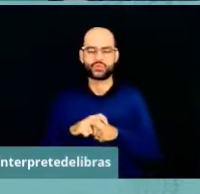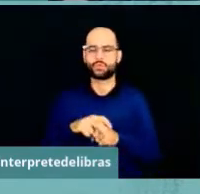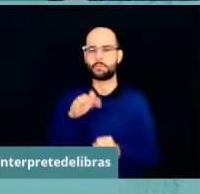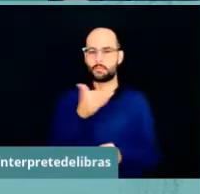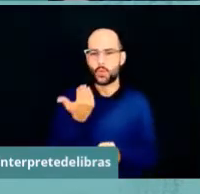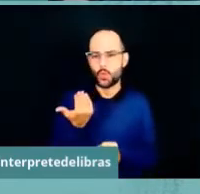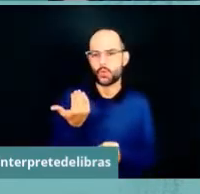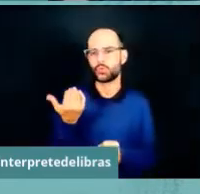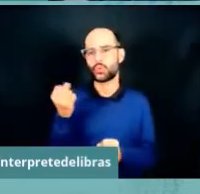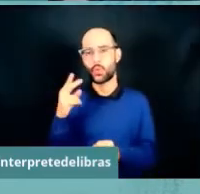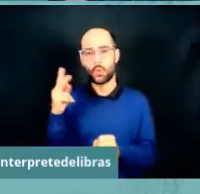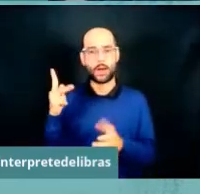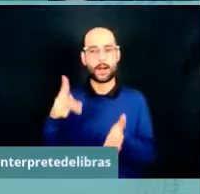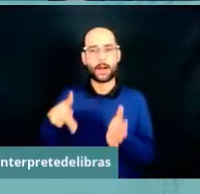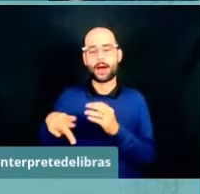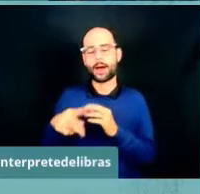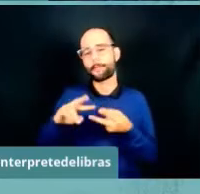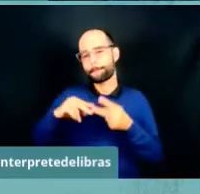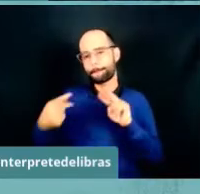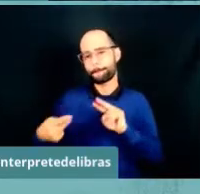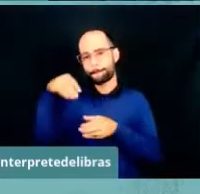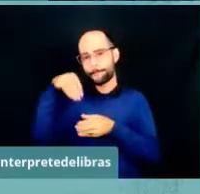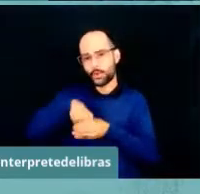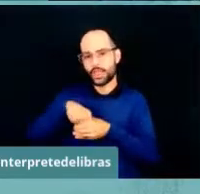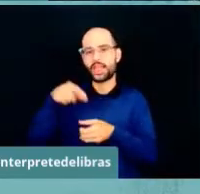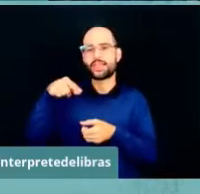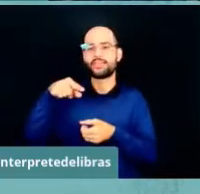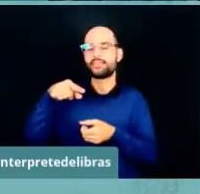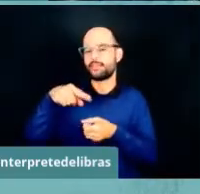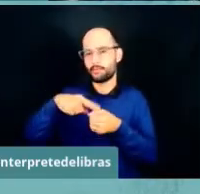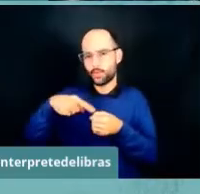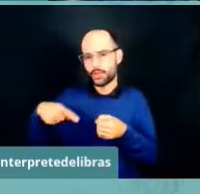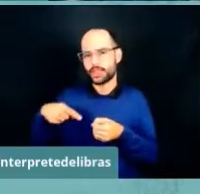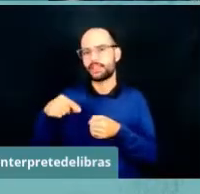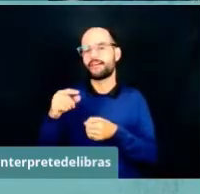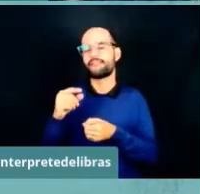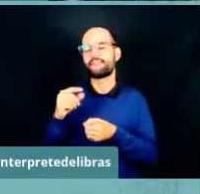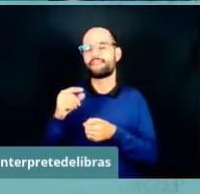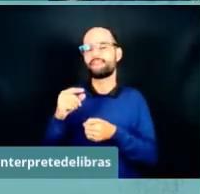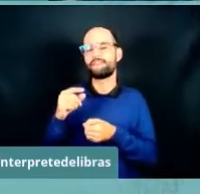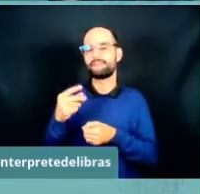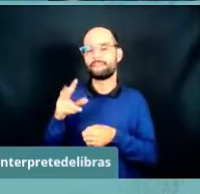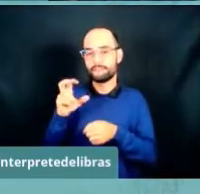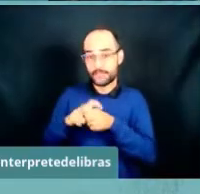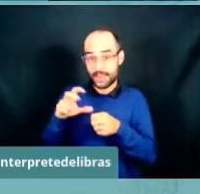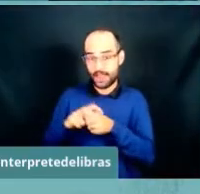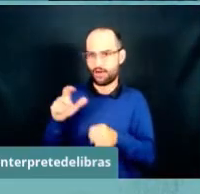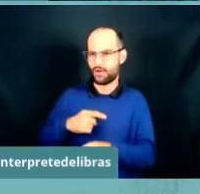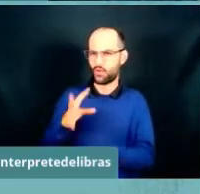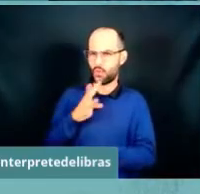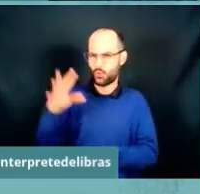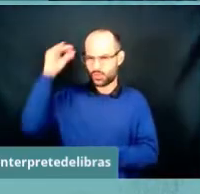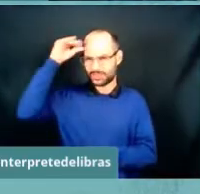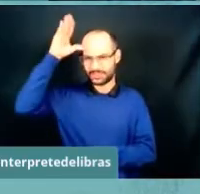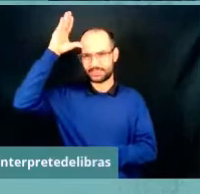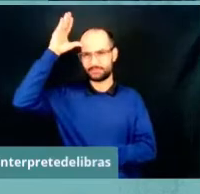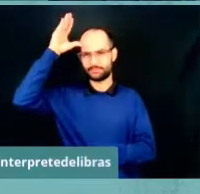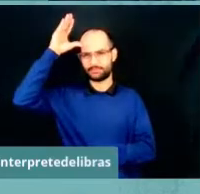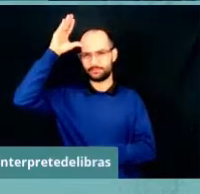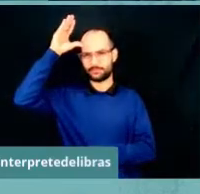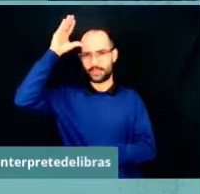proteínas virais, todas elas são de conhecimento já antigo, e as vacinas anteriores que a gente